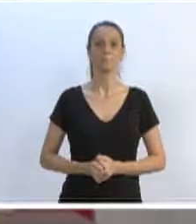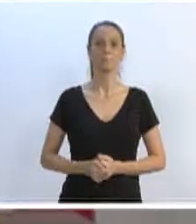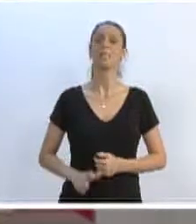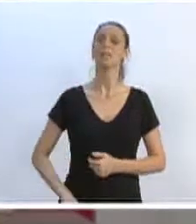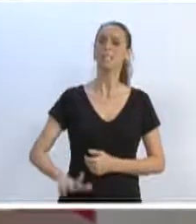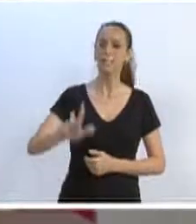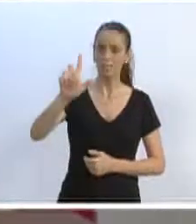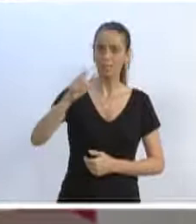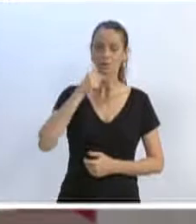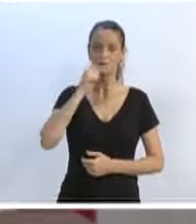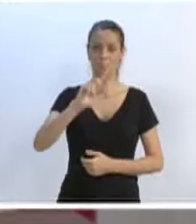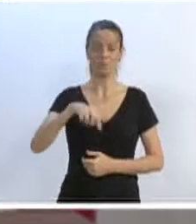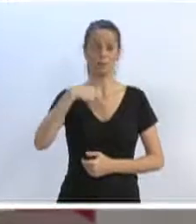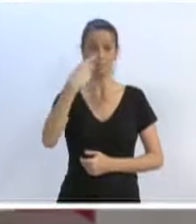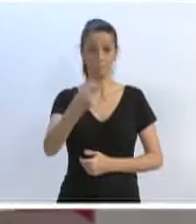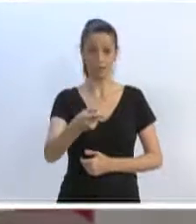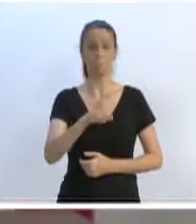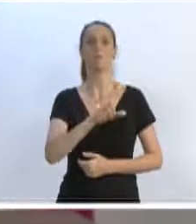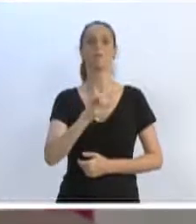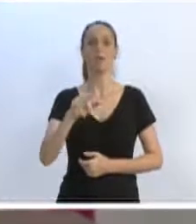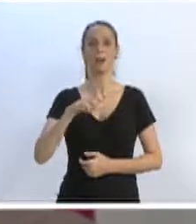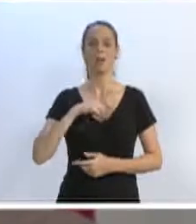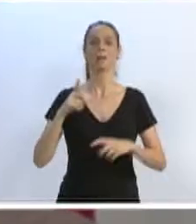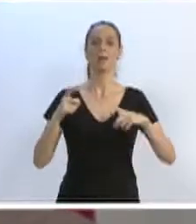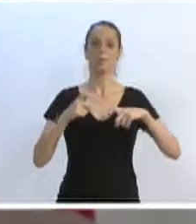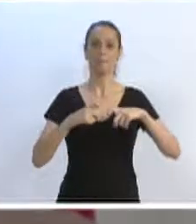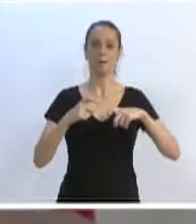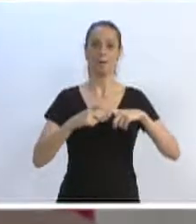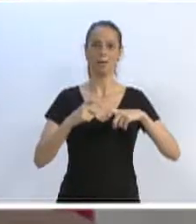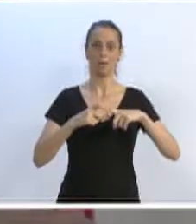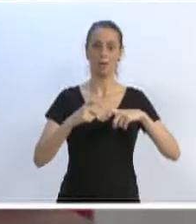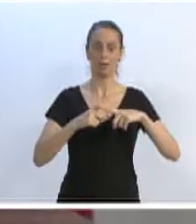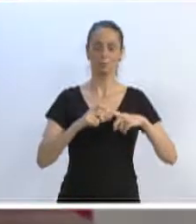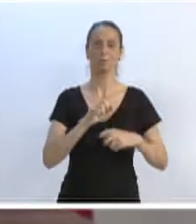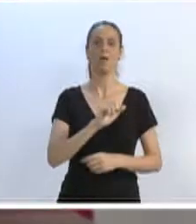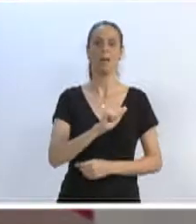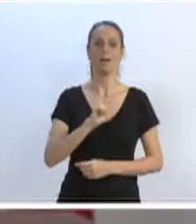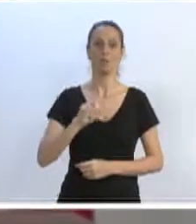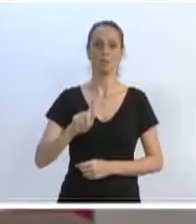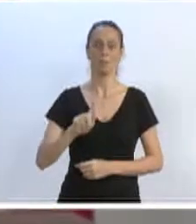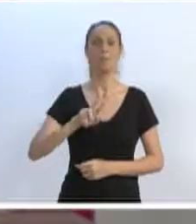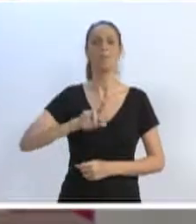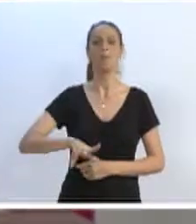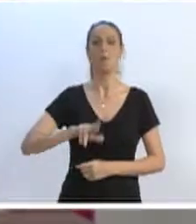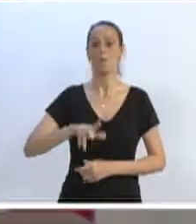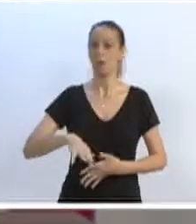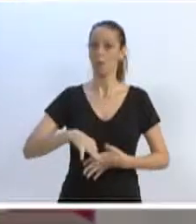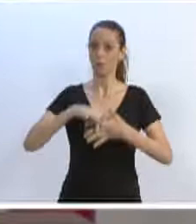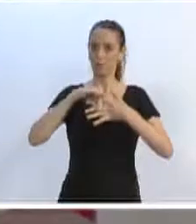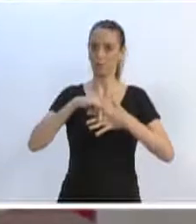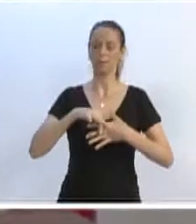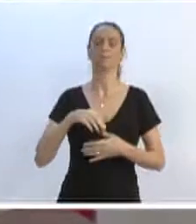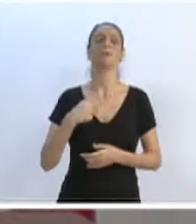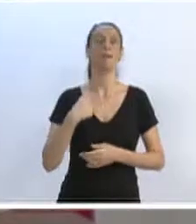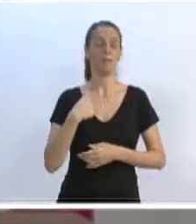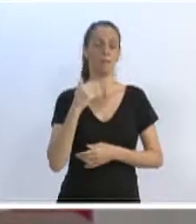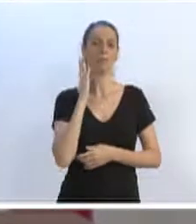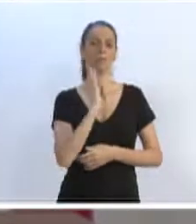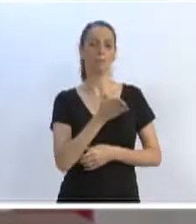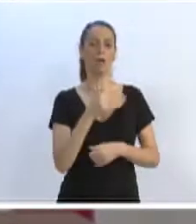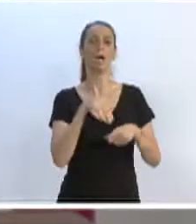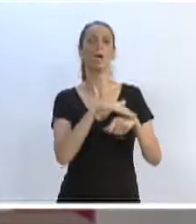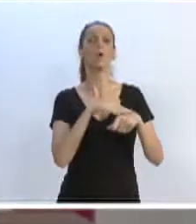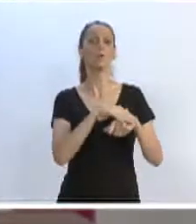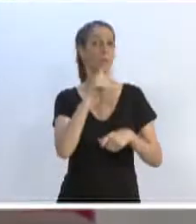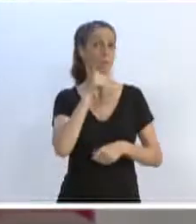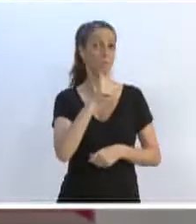Lenilson, semana que vem já vai ter médico no AG Geraldo Smith Sobrinho. Não é o líder do governo que está falando, mas eu estive falando com a secretária. Semana que vem o